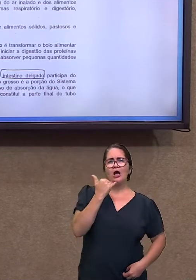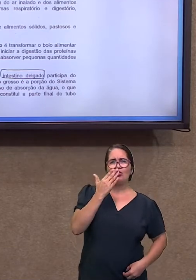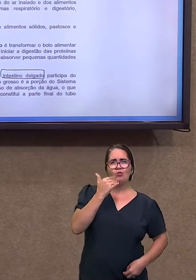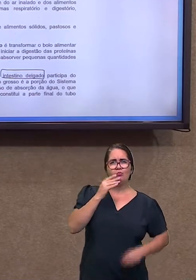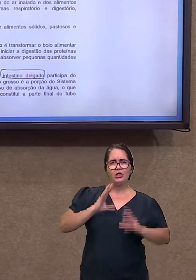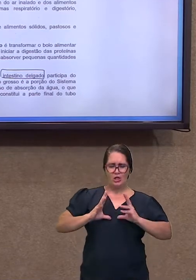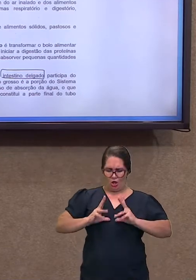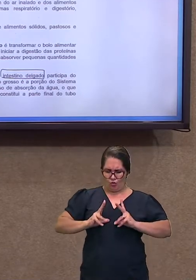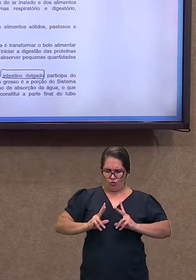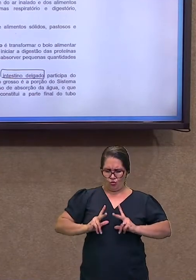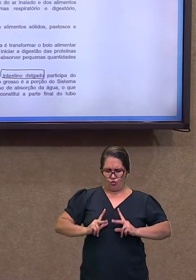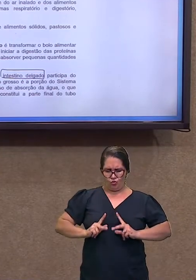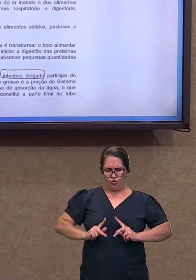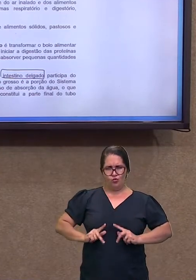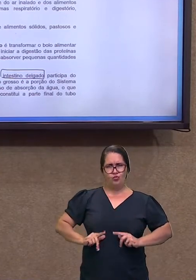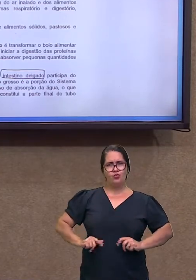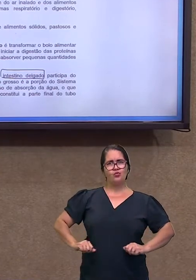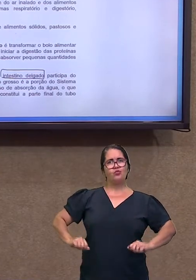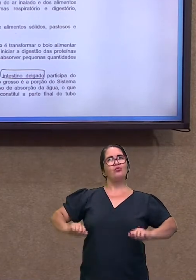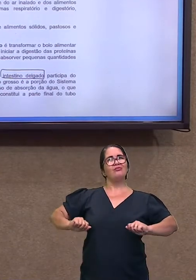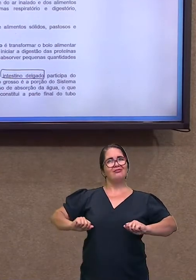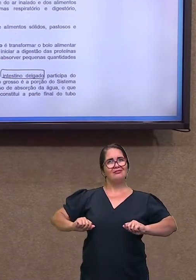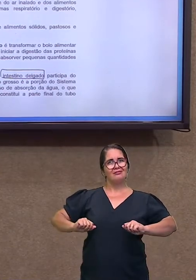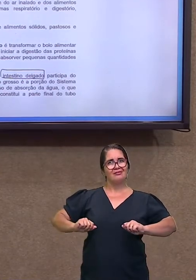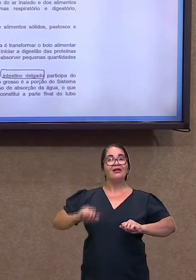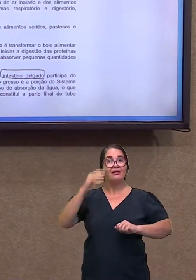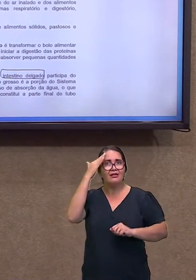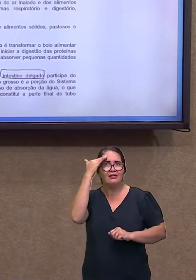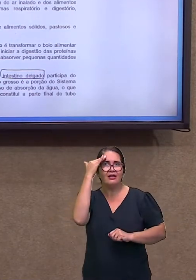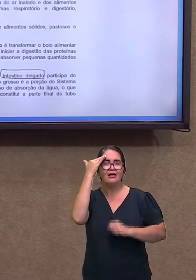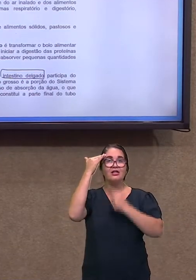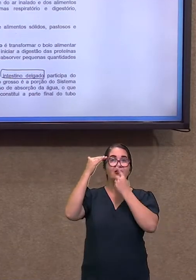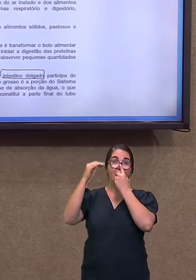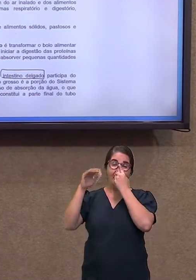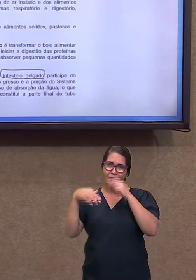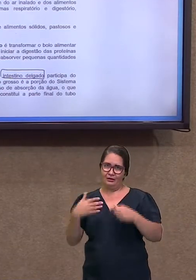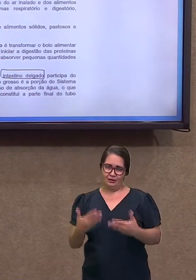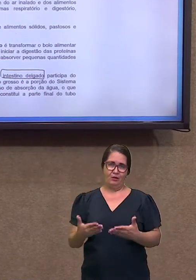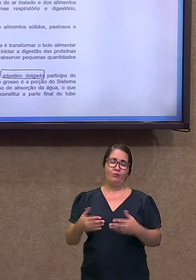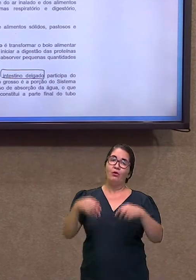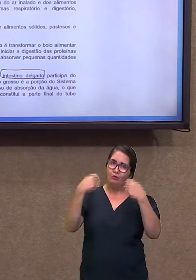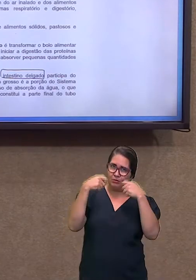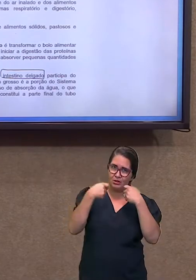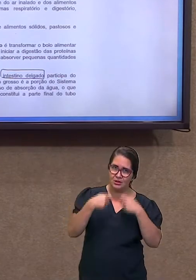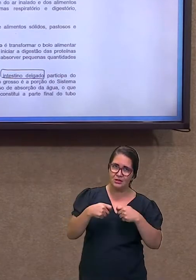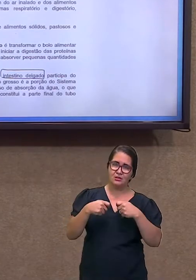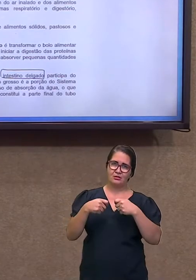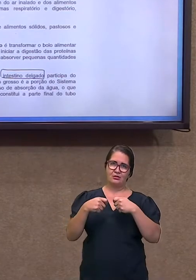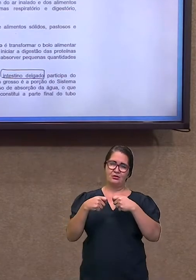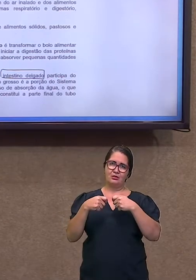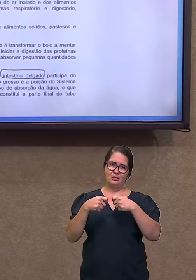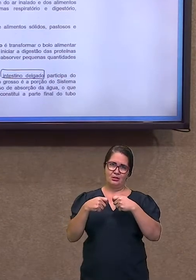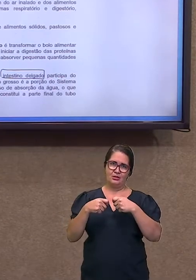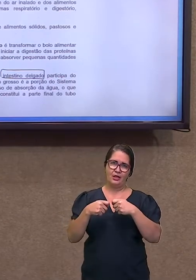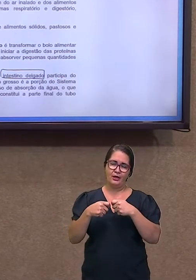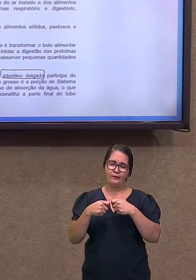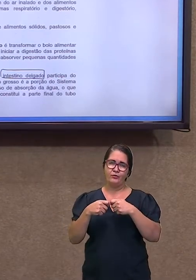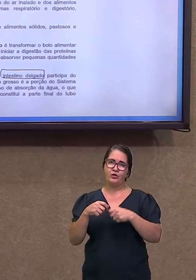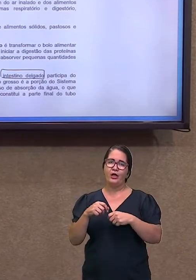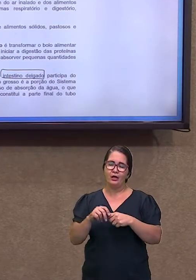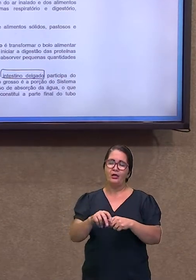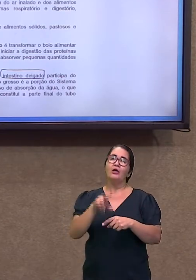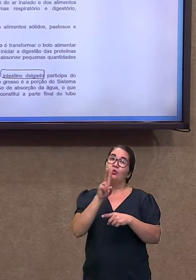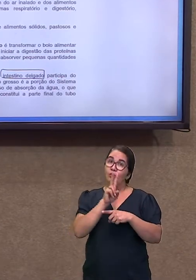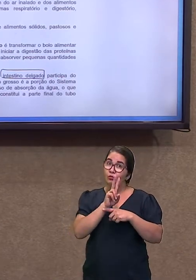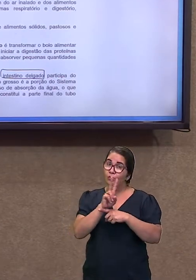isso vai dificultar na formação do bolo fecal e também na eliminação desse bolo